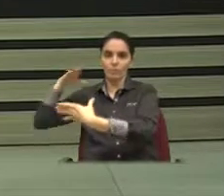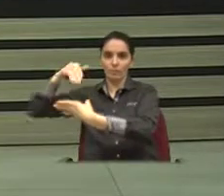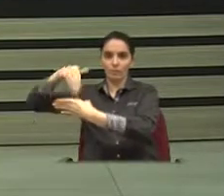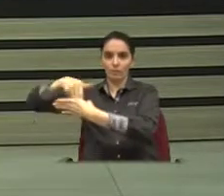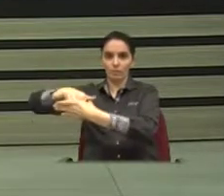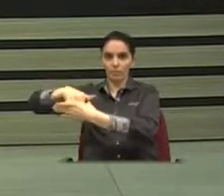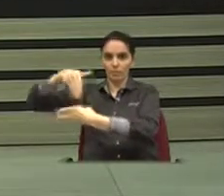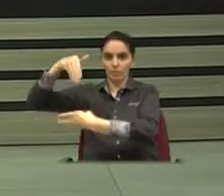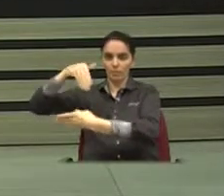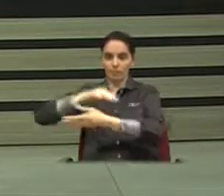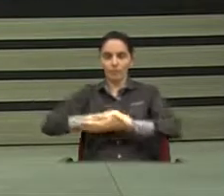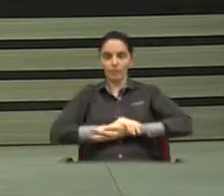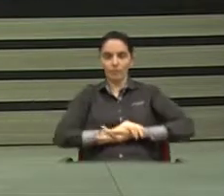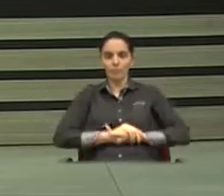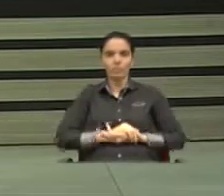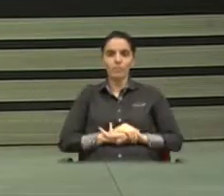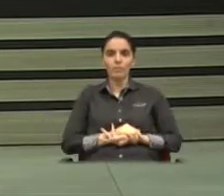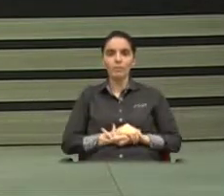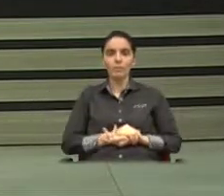aberto.